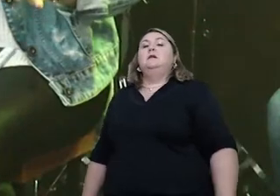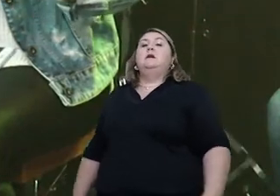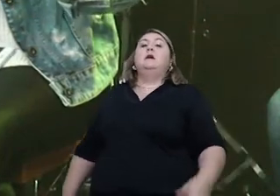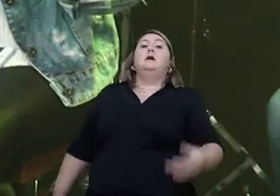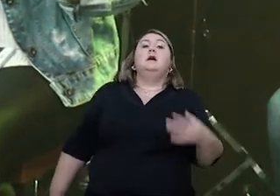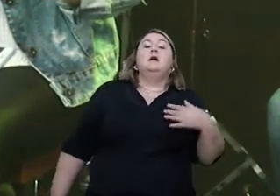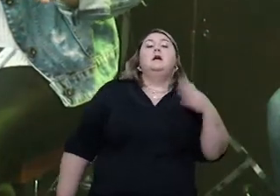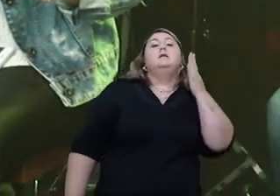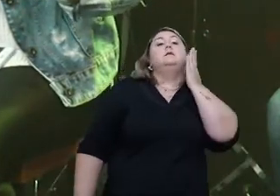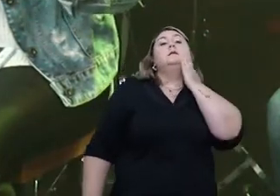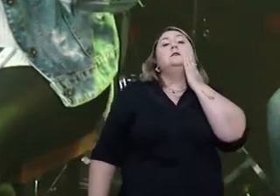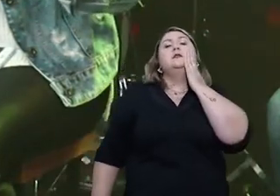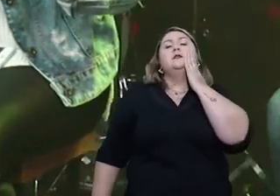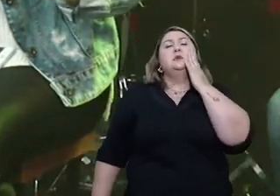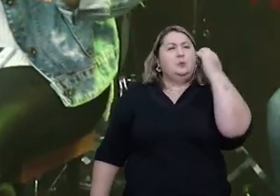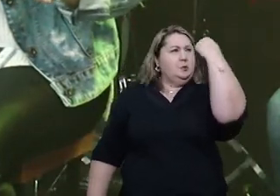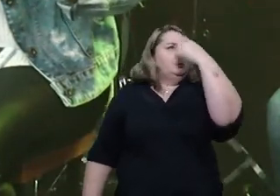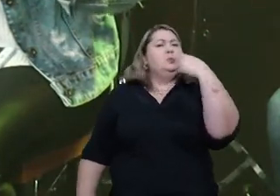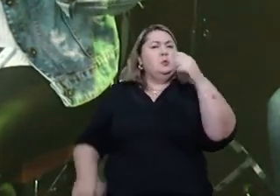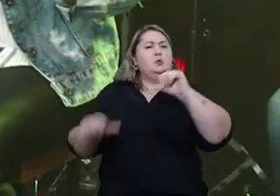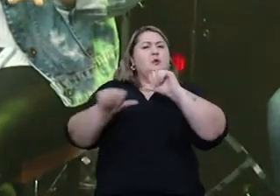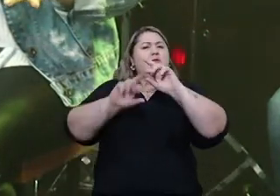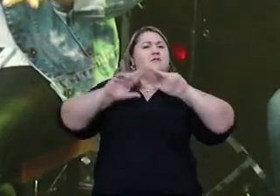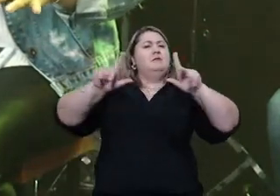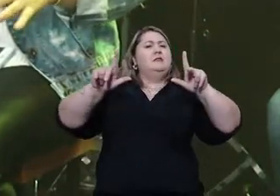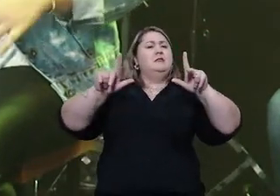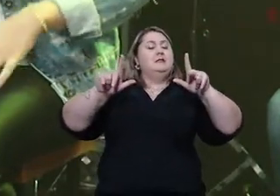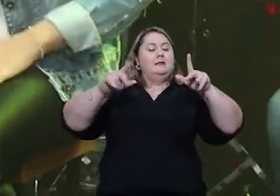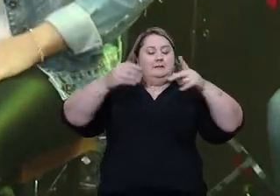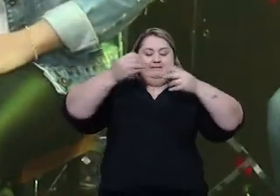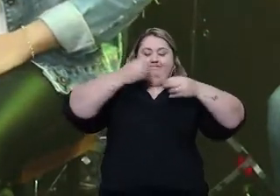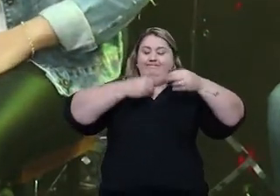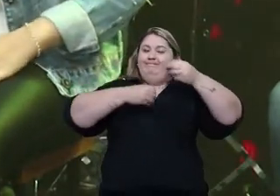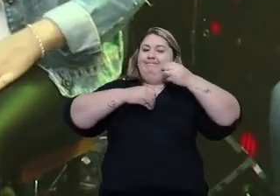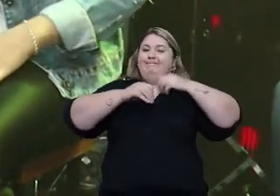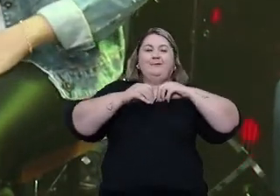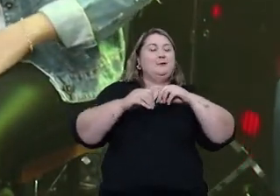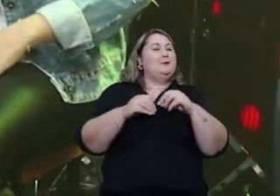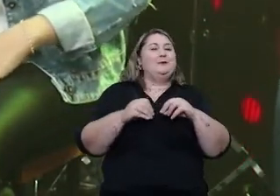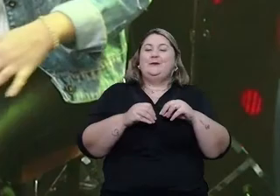É minha cara, eu mudei minha cara,